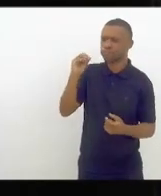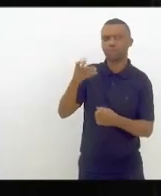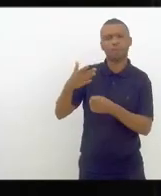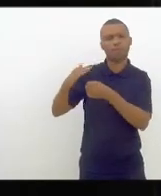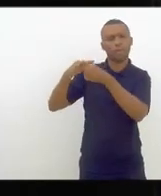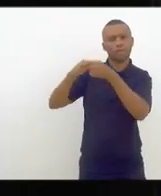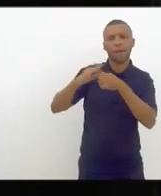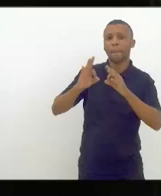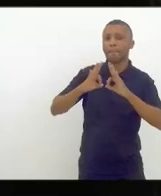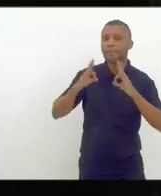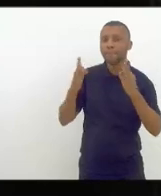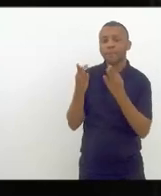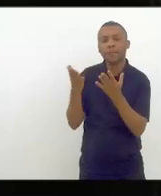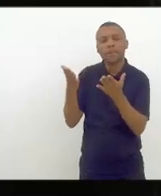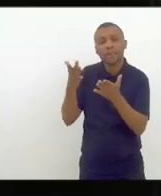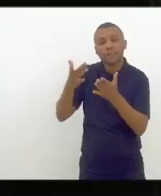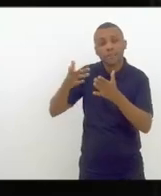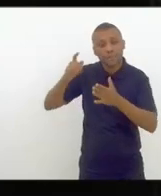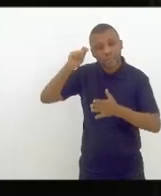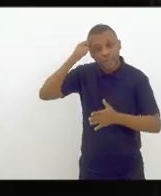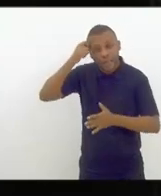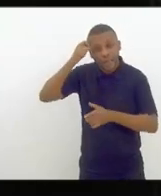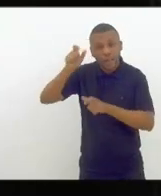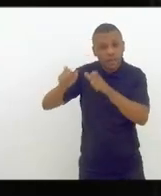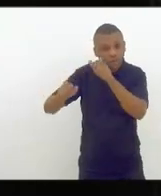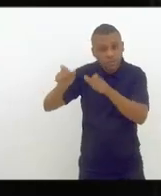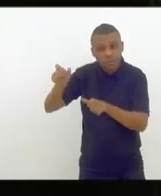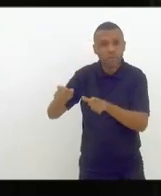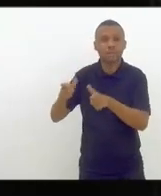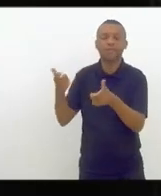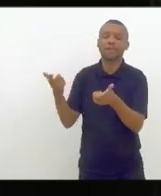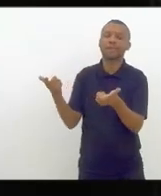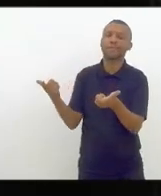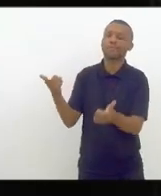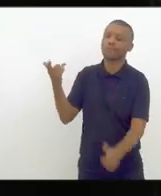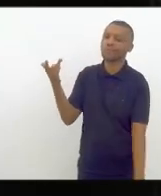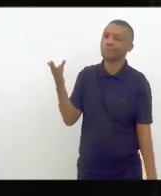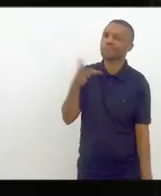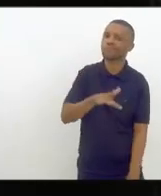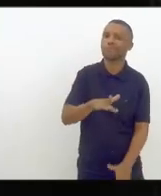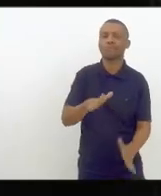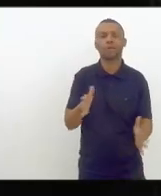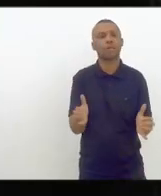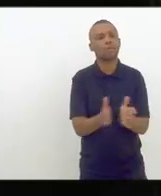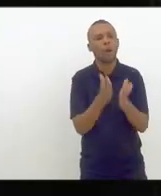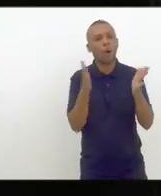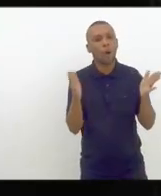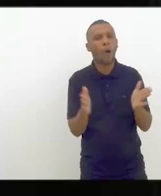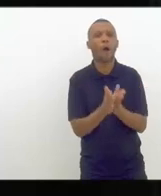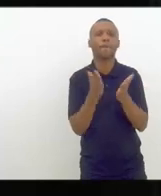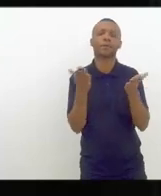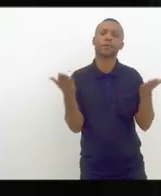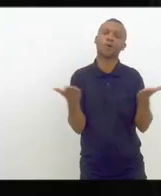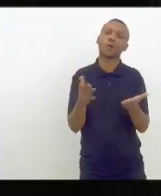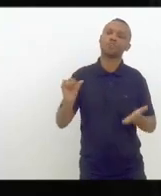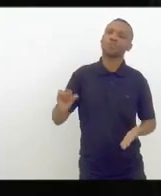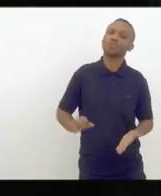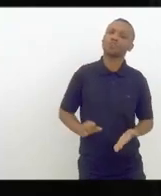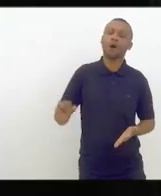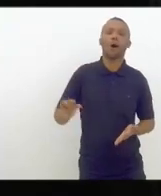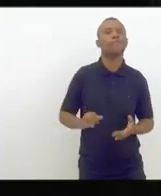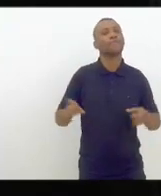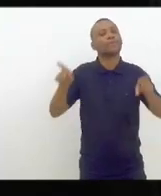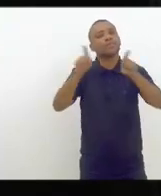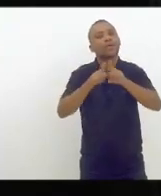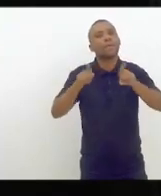uma família de pessoas negras que foram aí vulnerabilizadas e que hoje sofre também